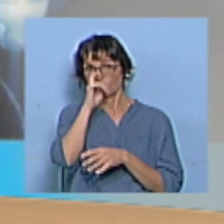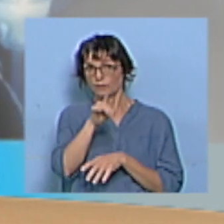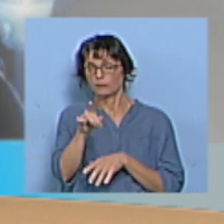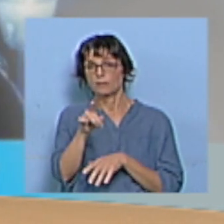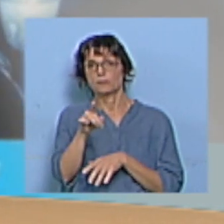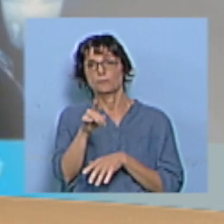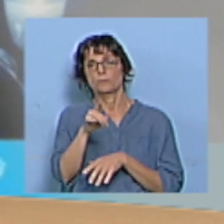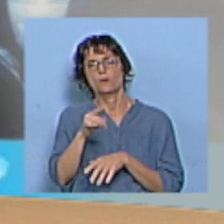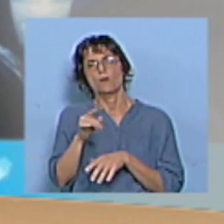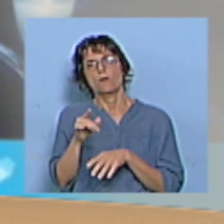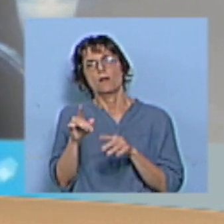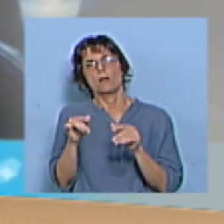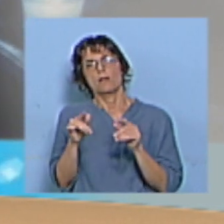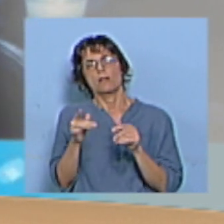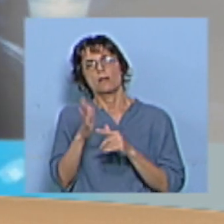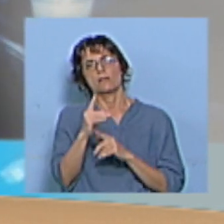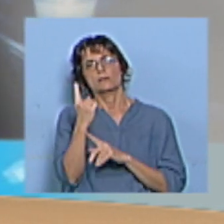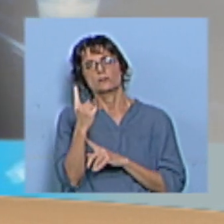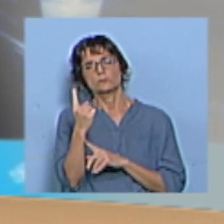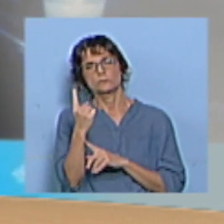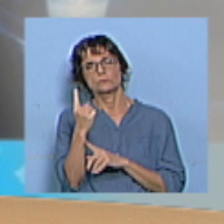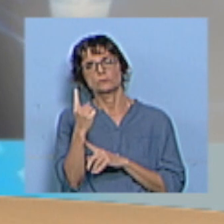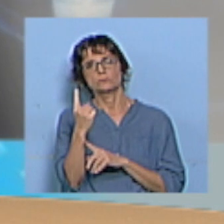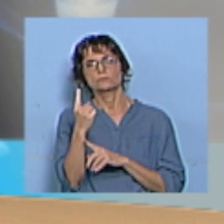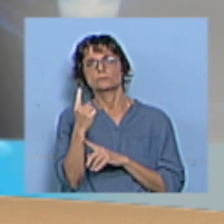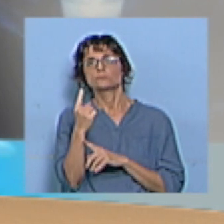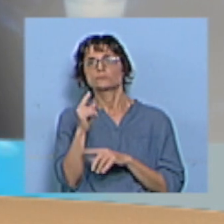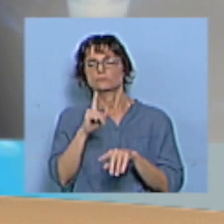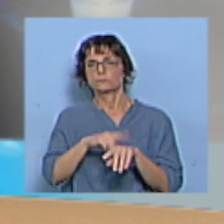que a nossa edição rádio na Antena 1 chega até si quando forem